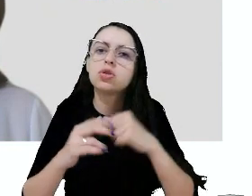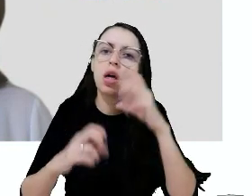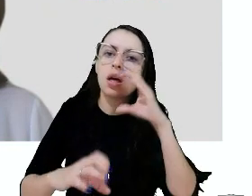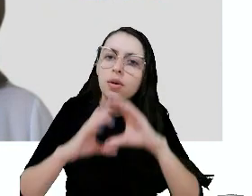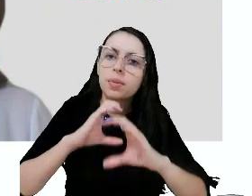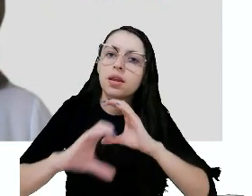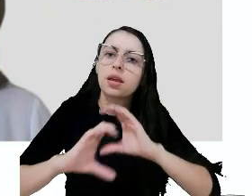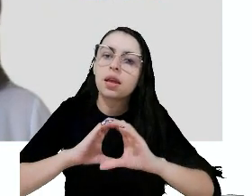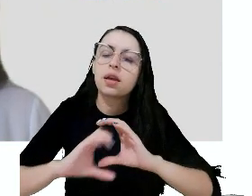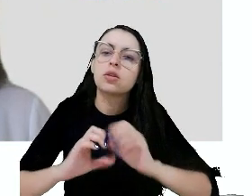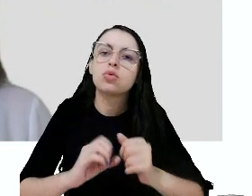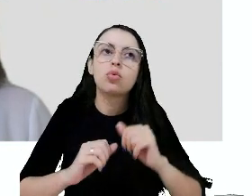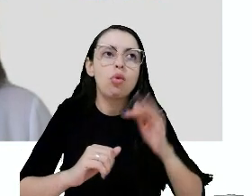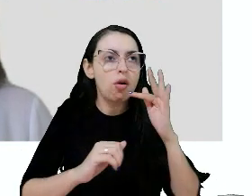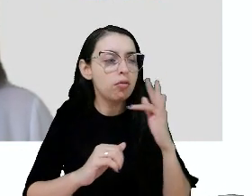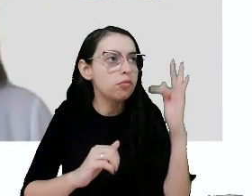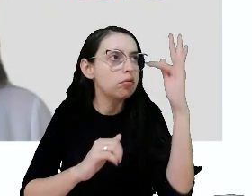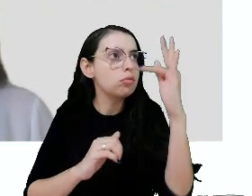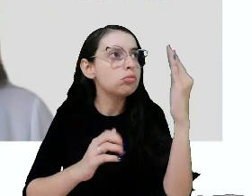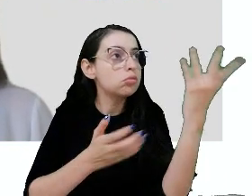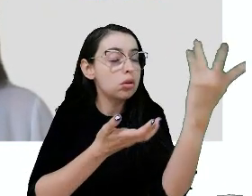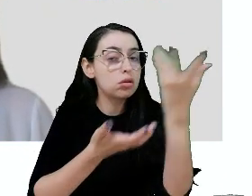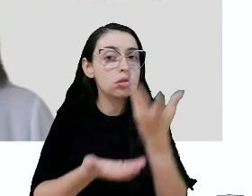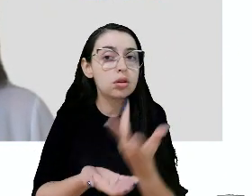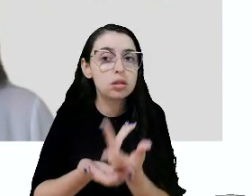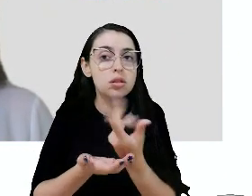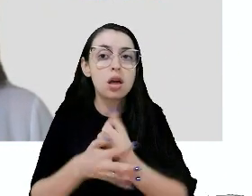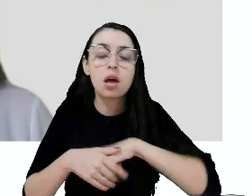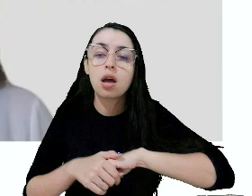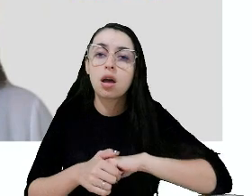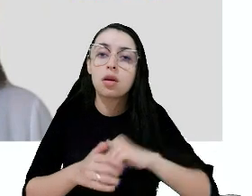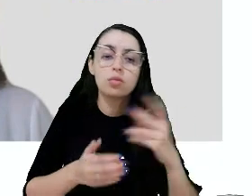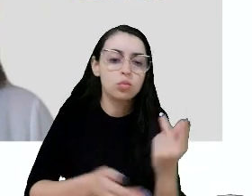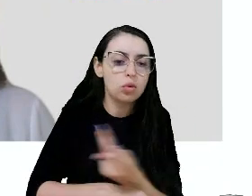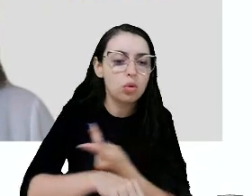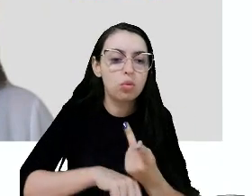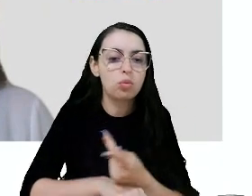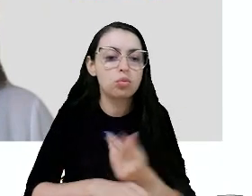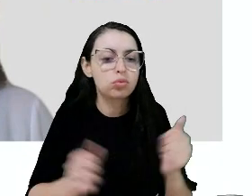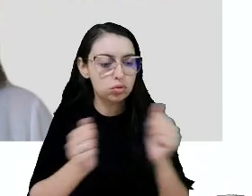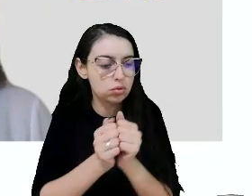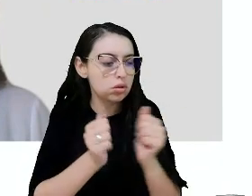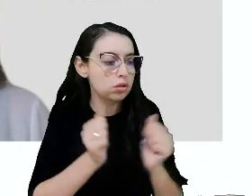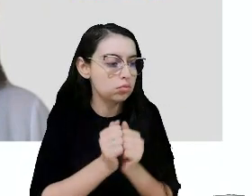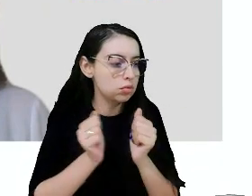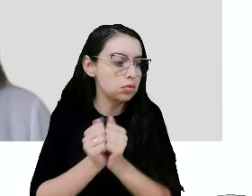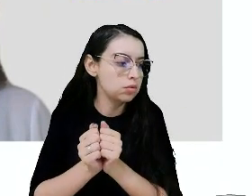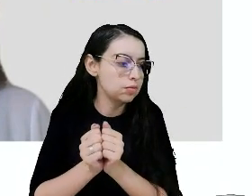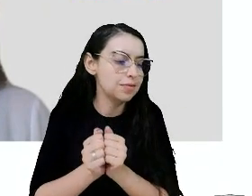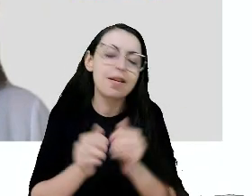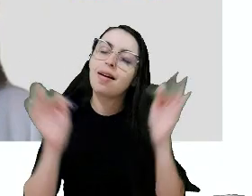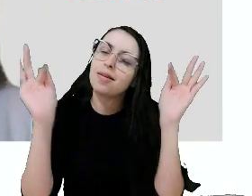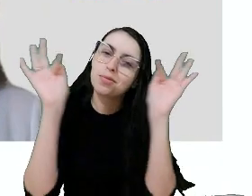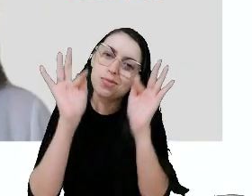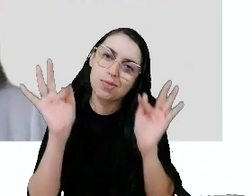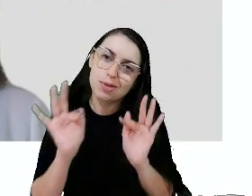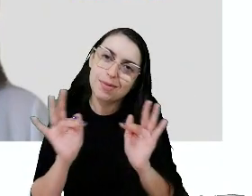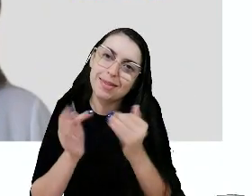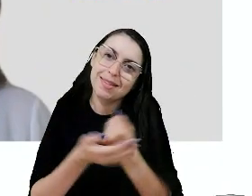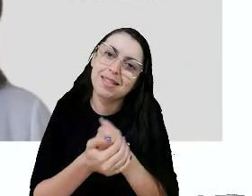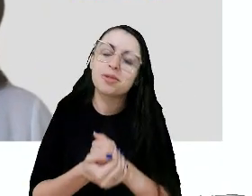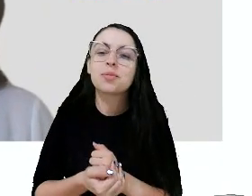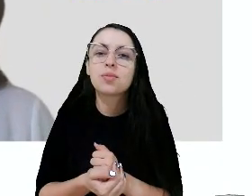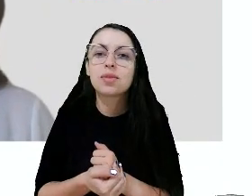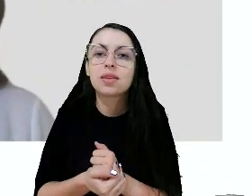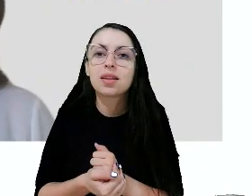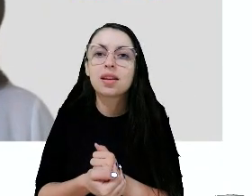dialogue, porque eu procuro trazer junto comigo, não é, essas vozes que eu busco estar perto. Eu quero ficar muito feliz,